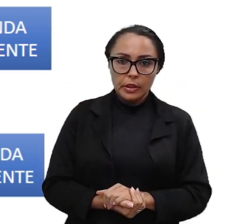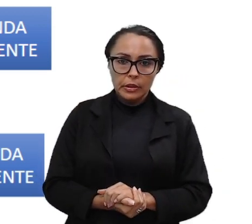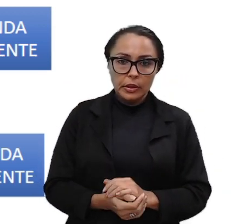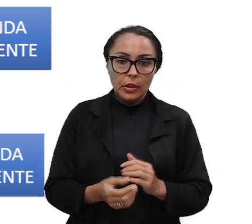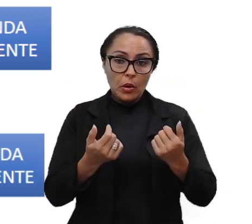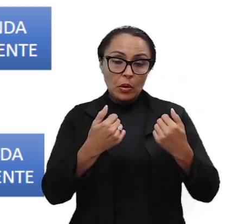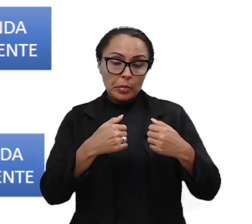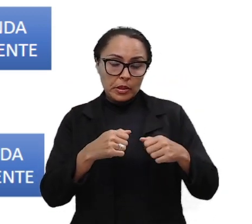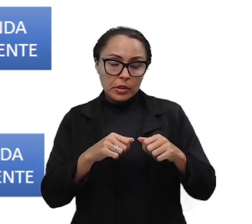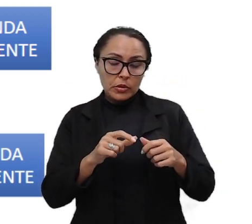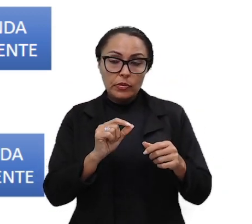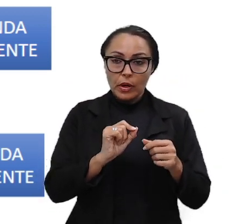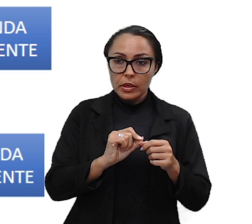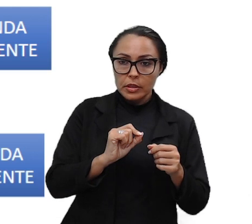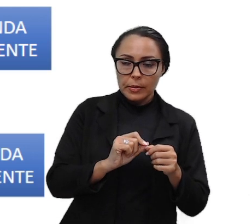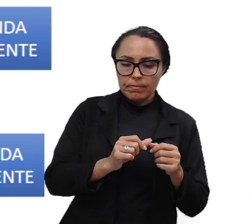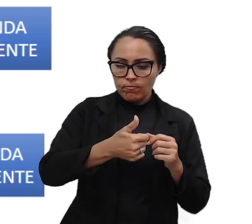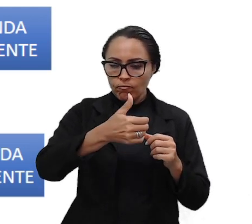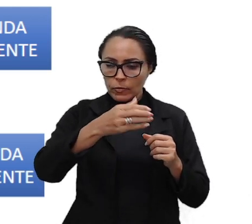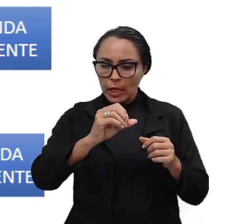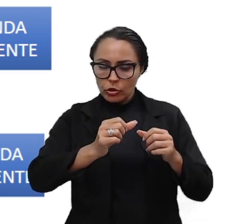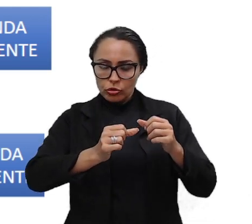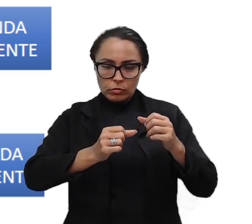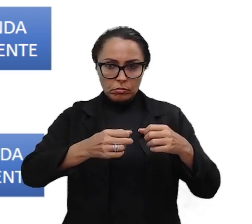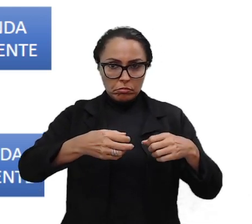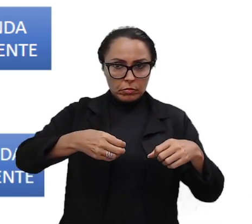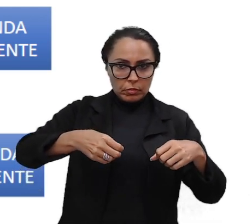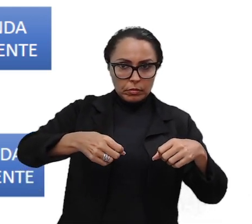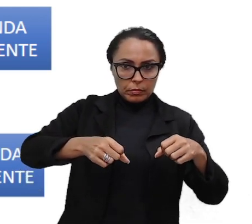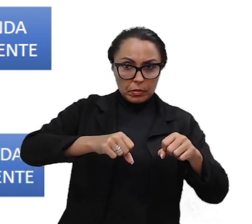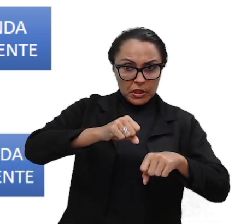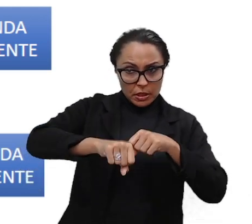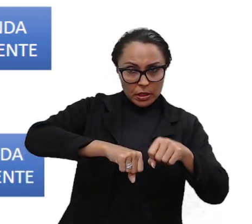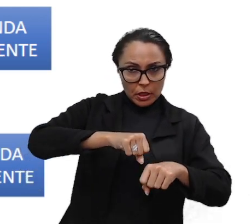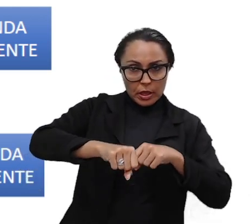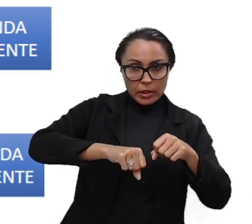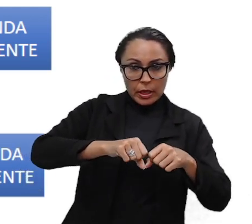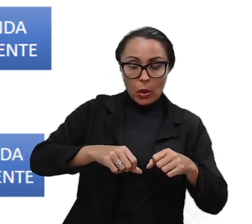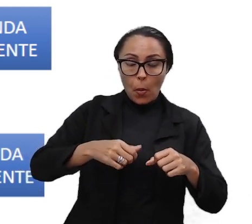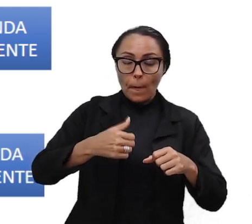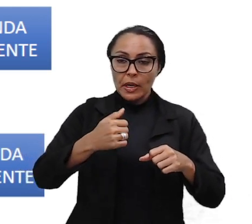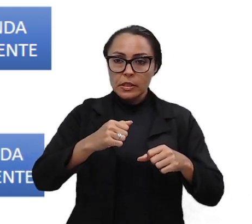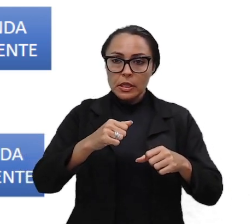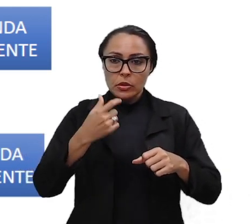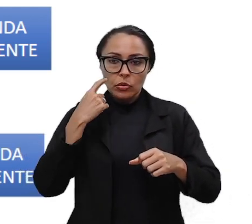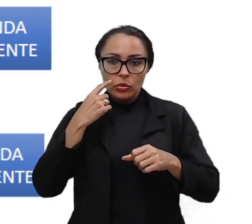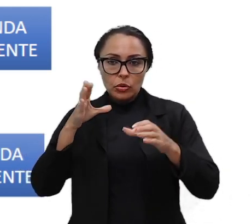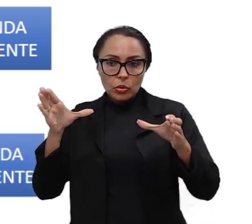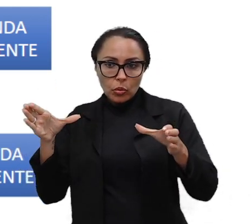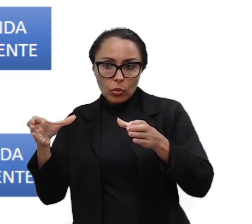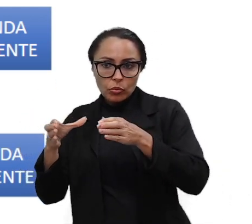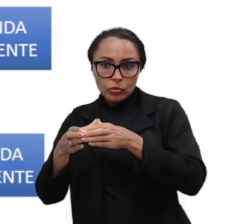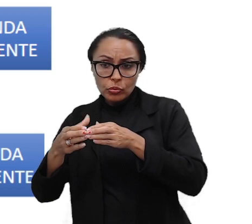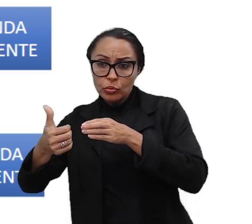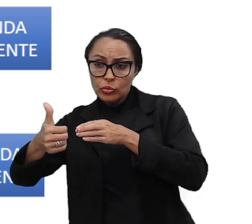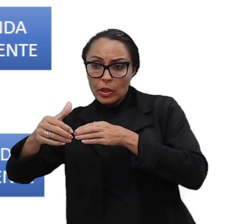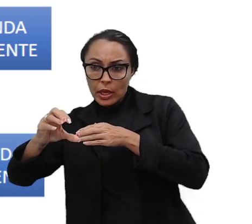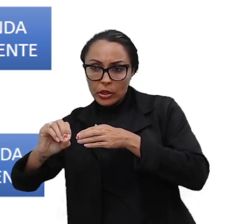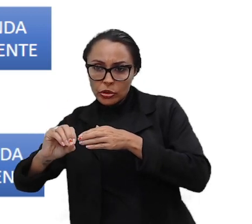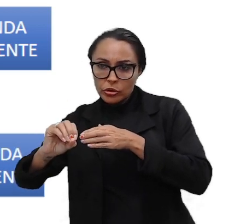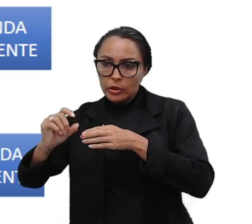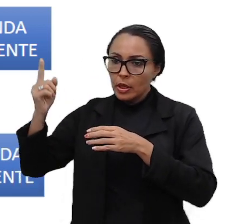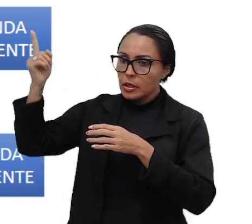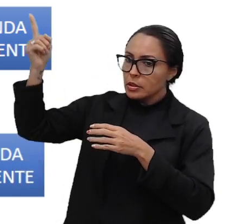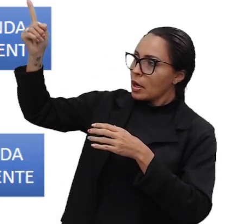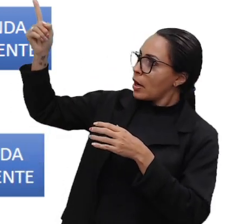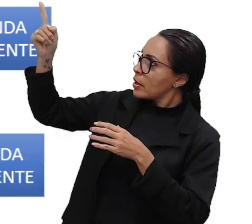preciso produzir 10 bicicletas, eu preciso de 10 conjuntos ou subconjuntos desses para